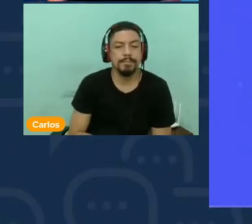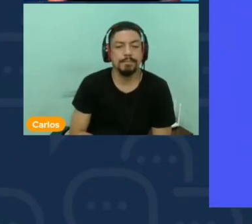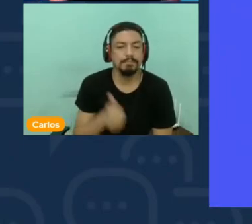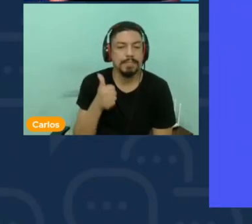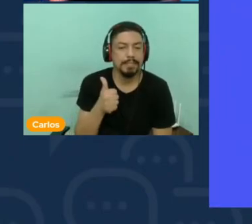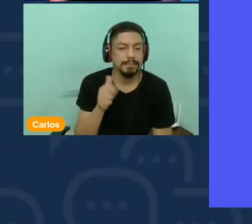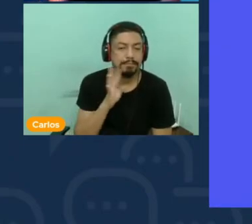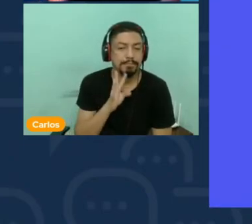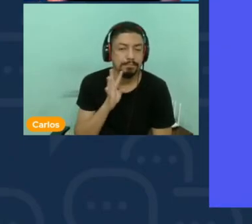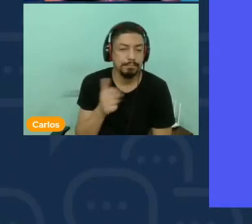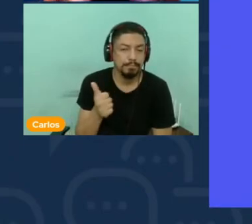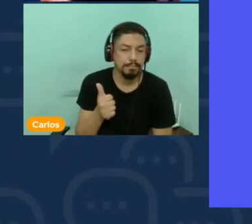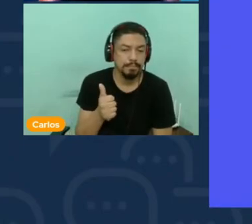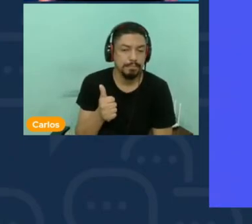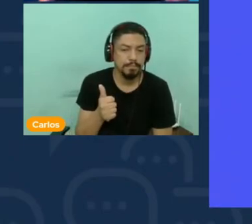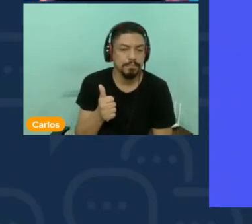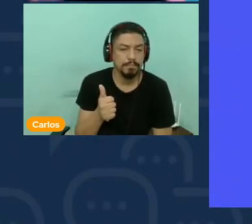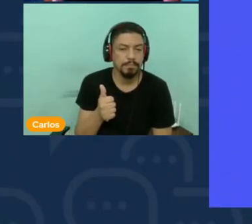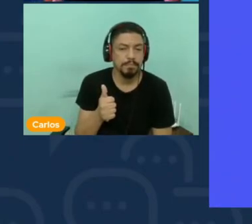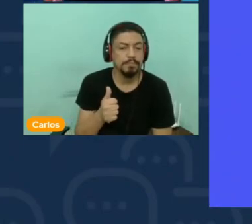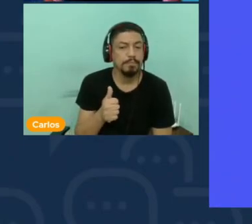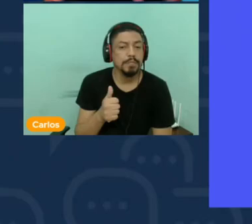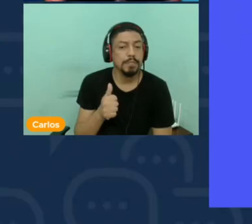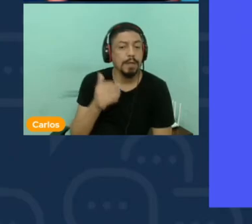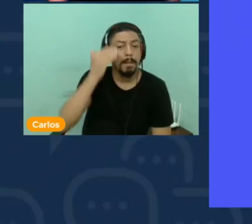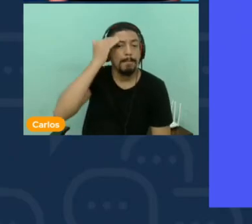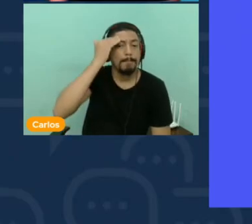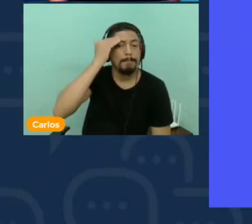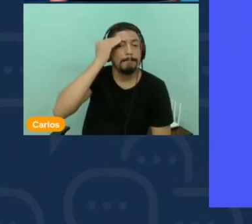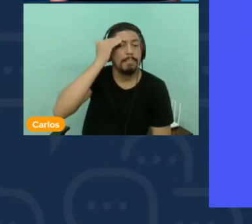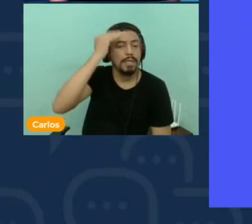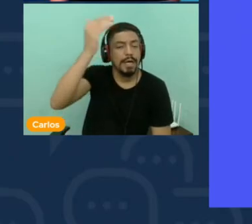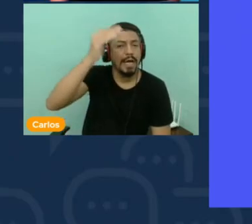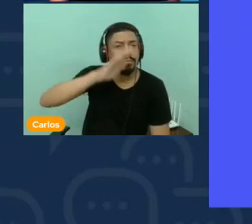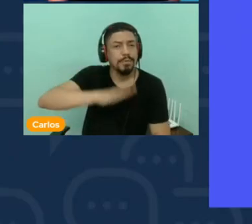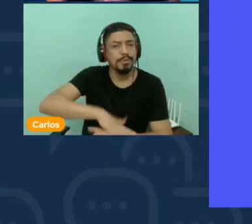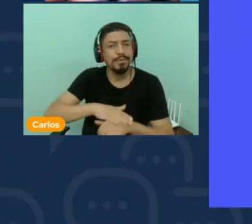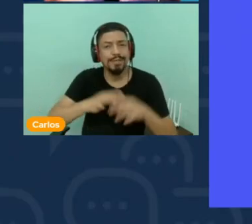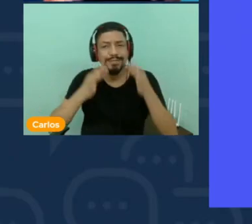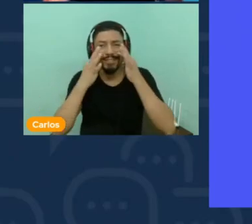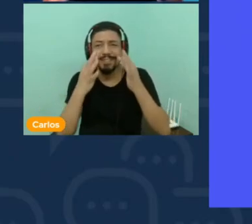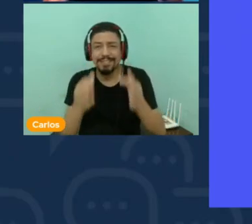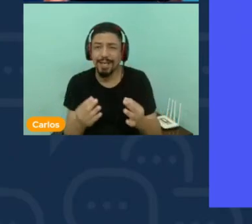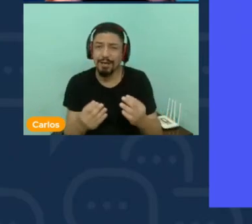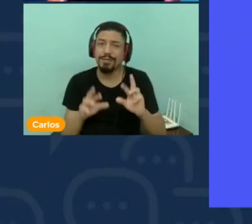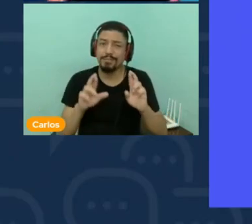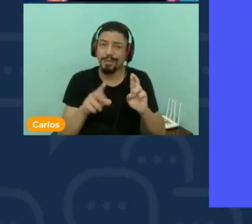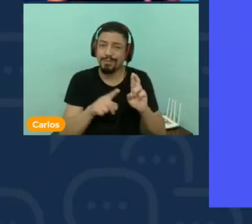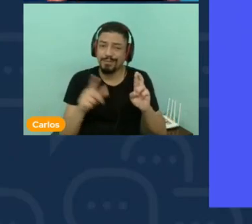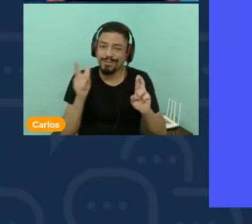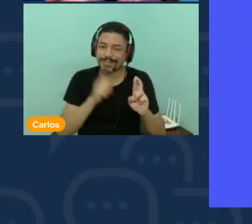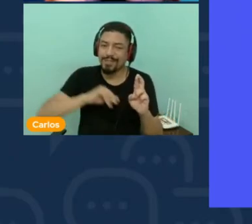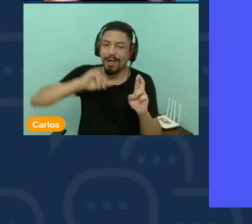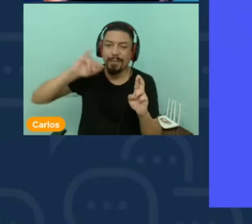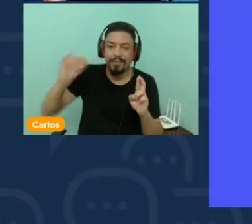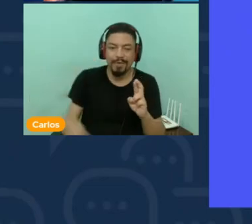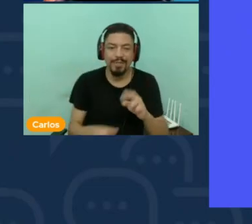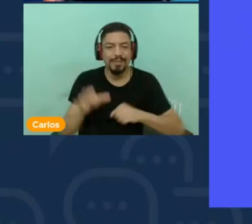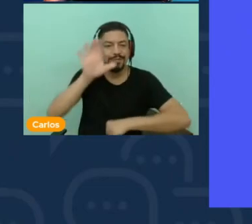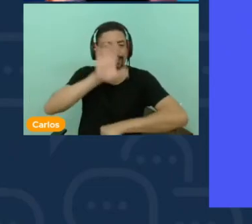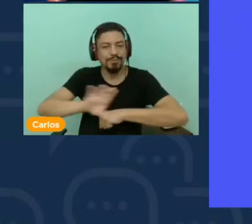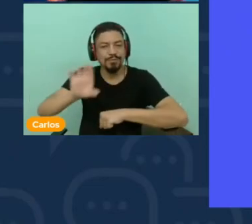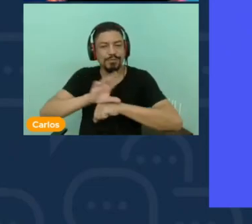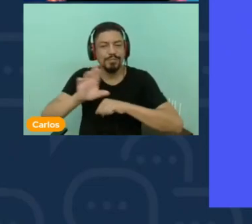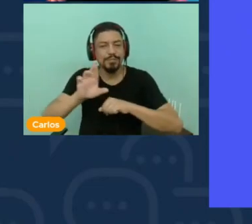Legal? Pessoal, obrigado pelo tempo de vocês, espero que tenha sido proveitoso, espero que vocês